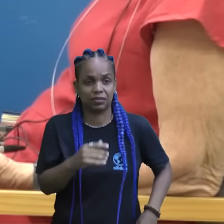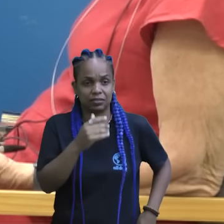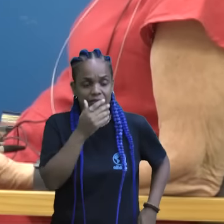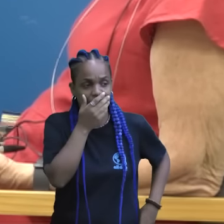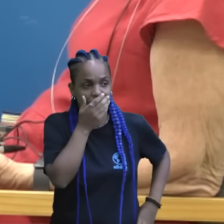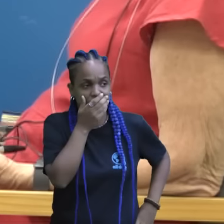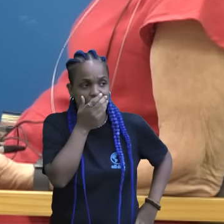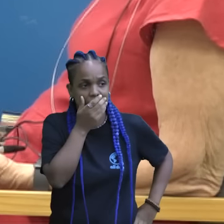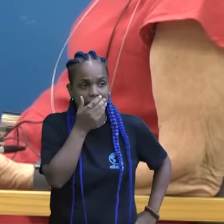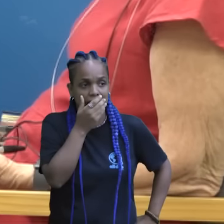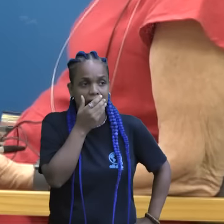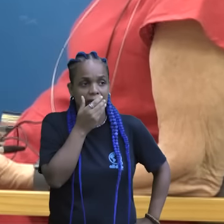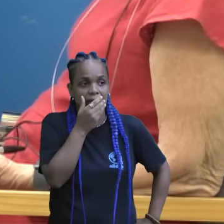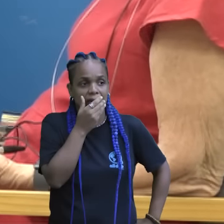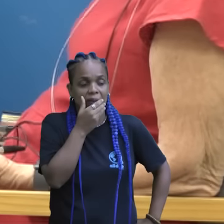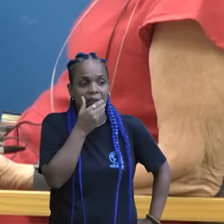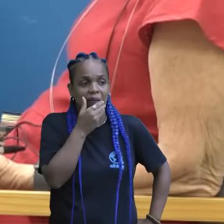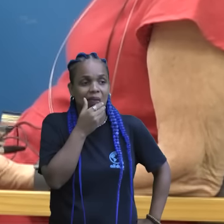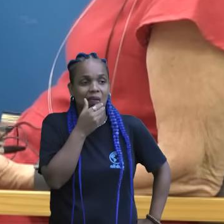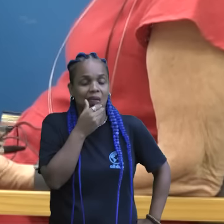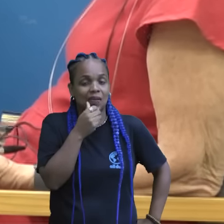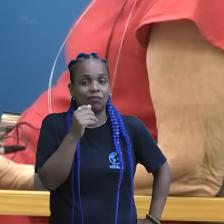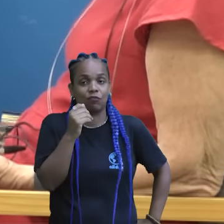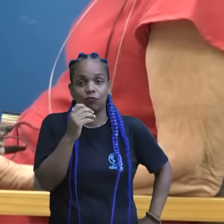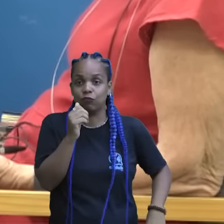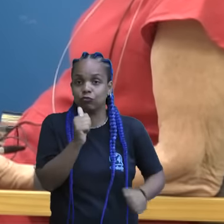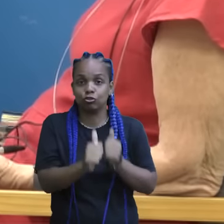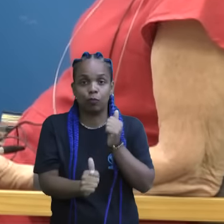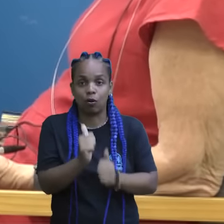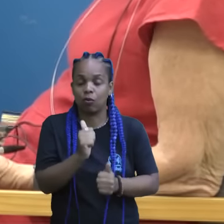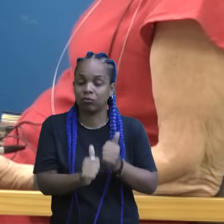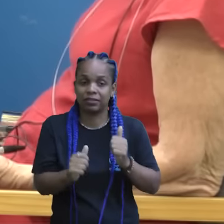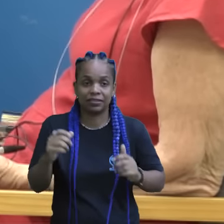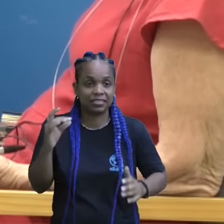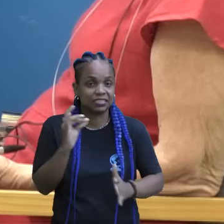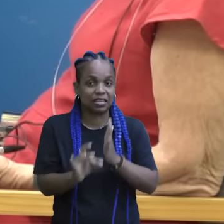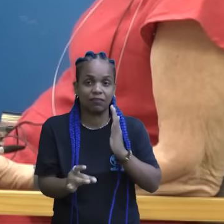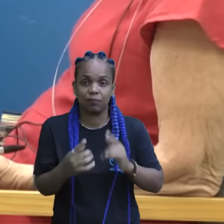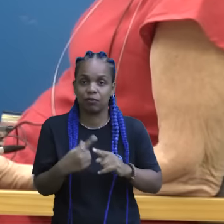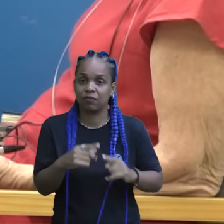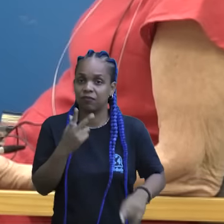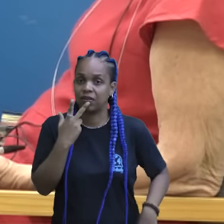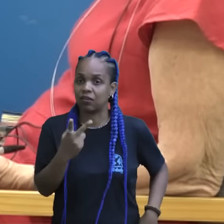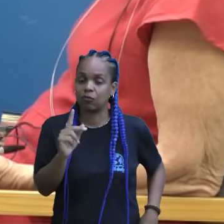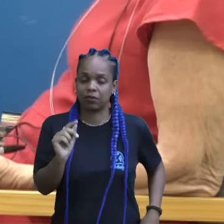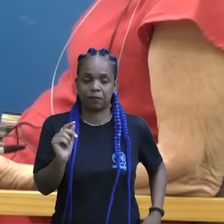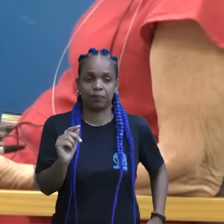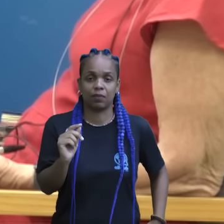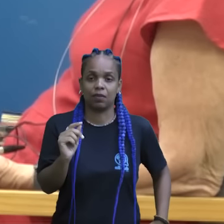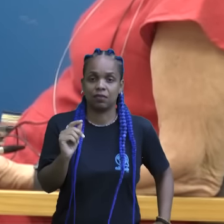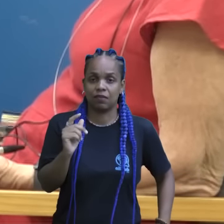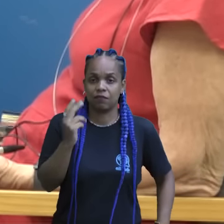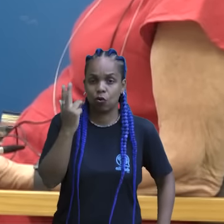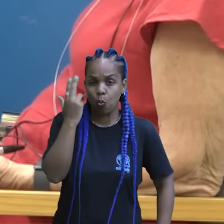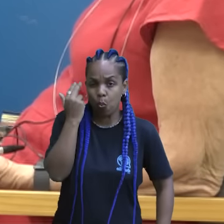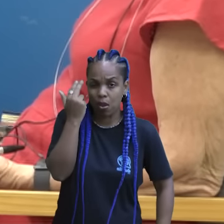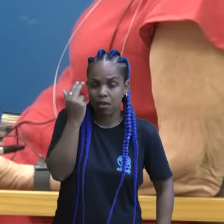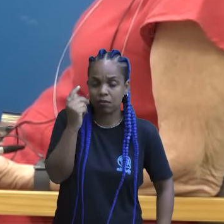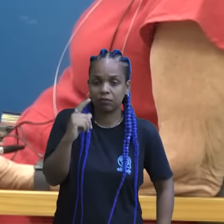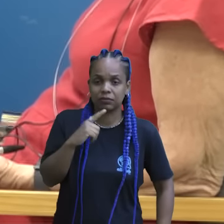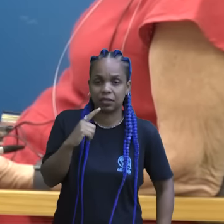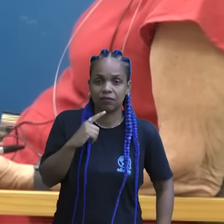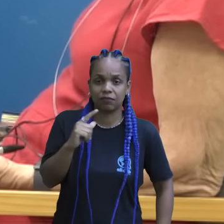que o Coelho Neto ia coelinizar o Rio de Janeiro, o que significava distribuir colunas corinthians pelo